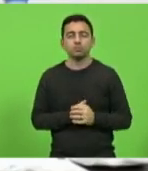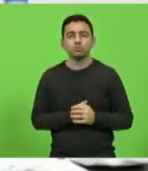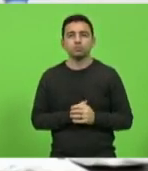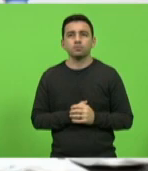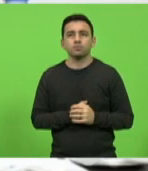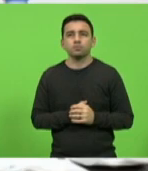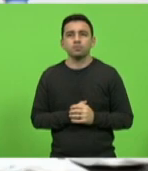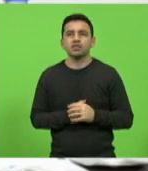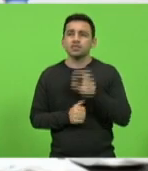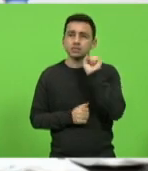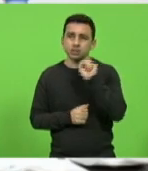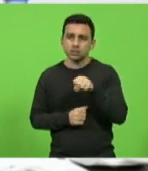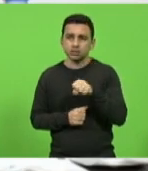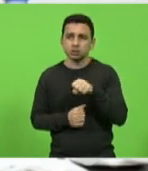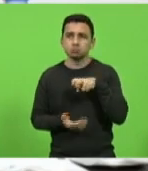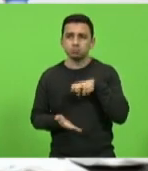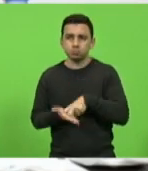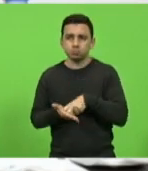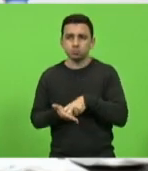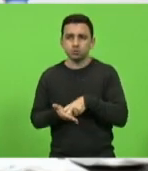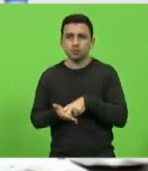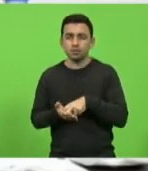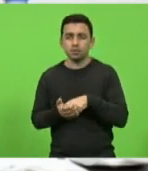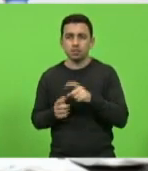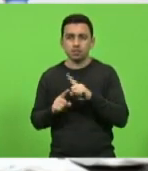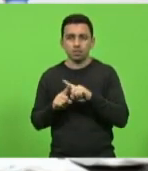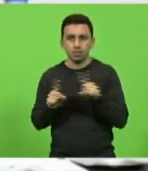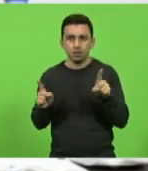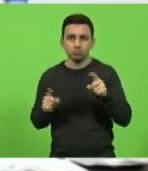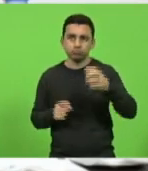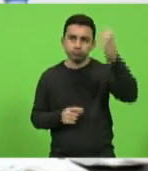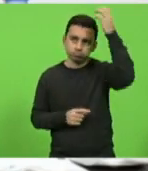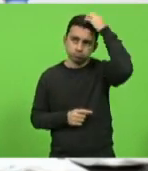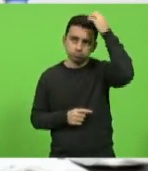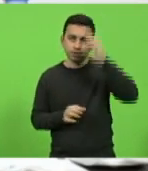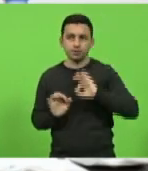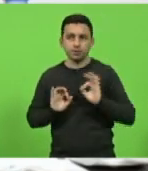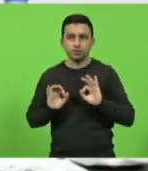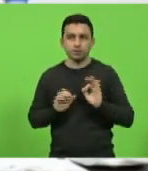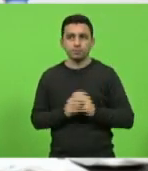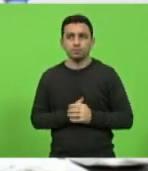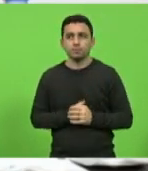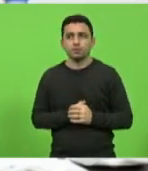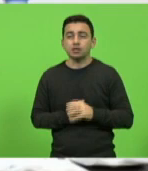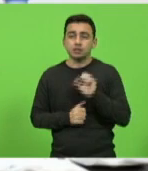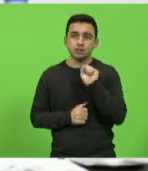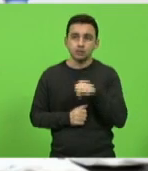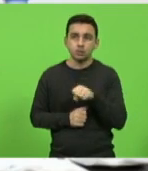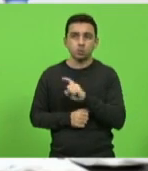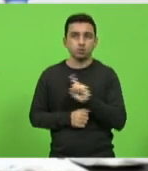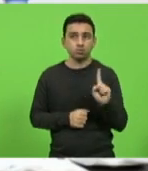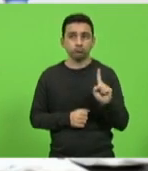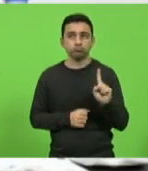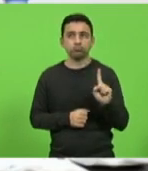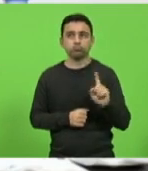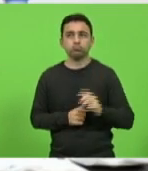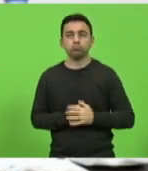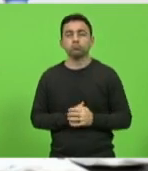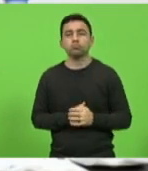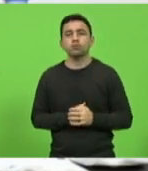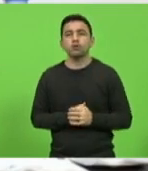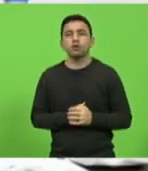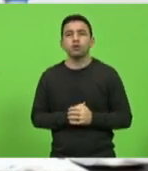e sim pela condenação não pela absolvição somente essas palavras sim ou não essa é a votação